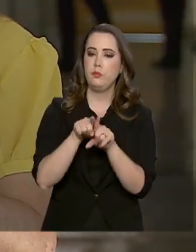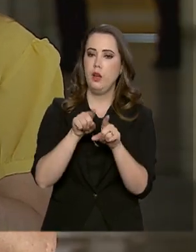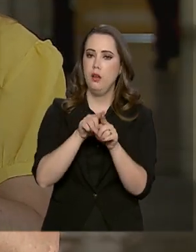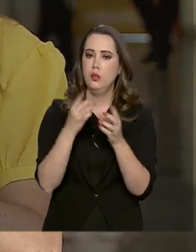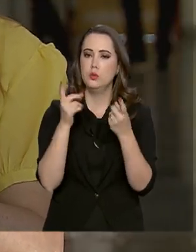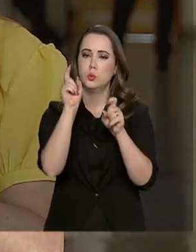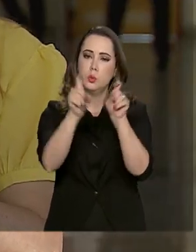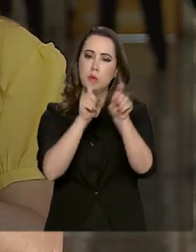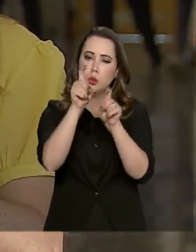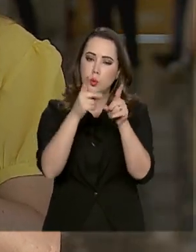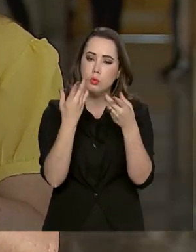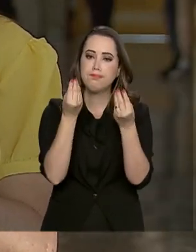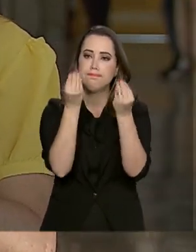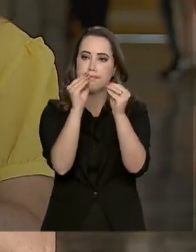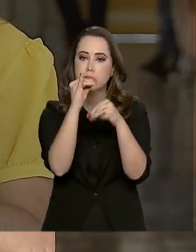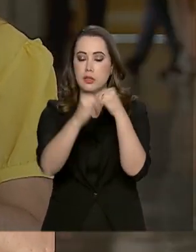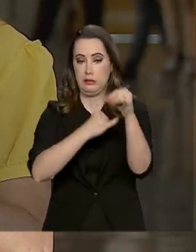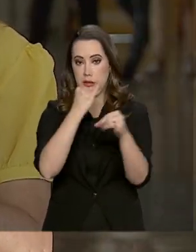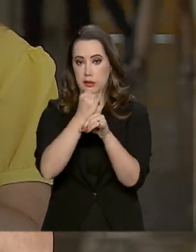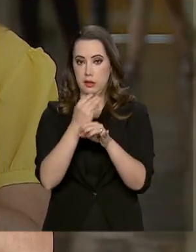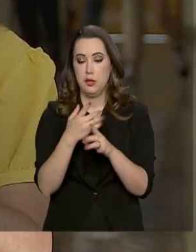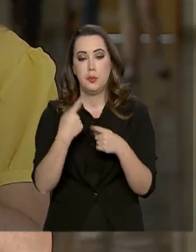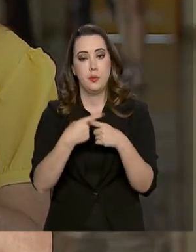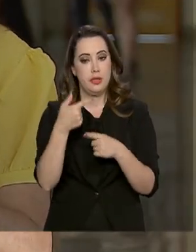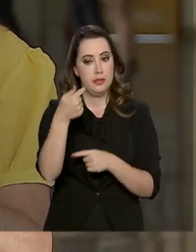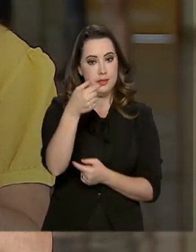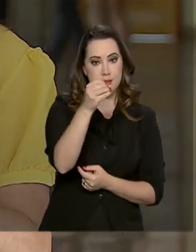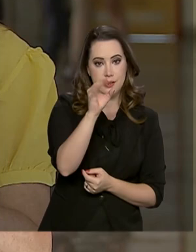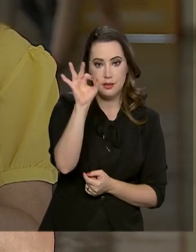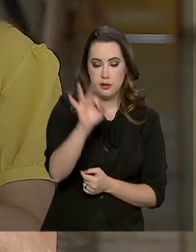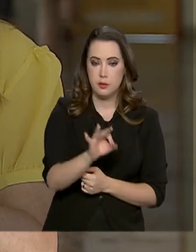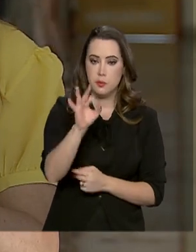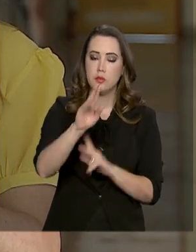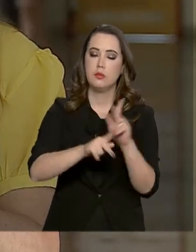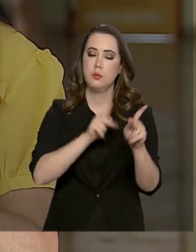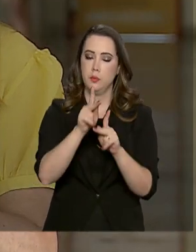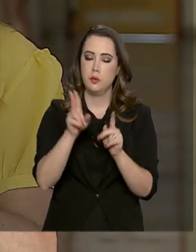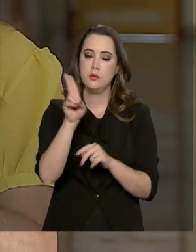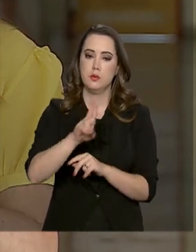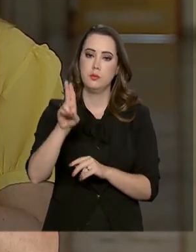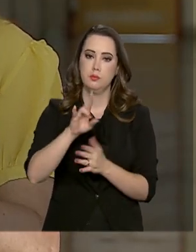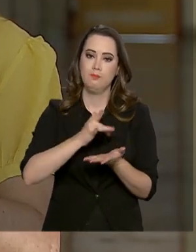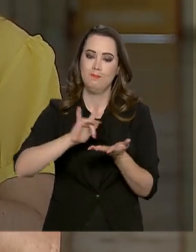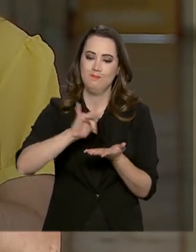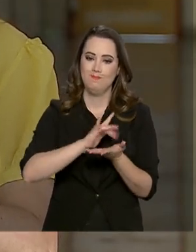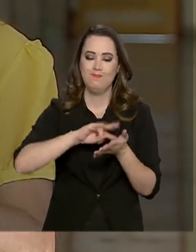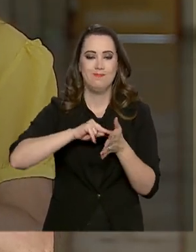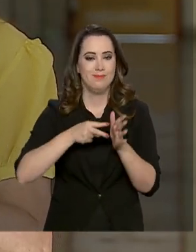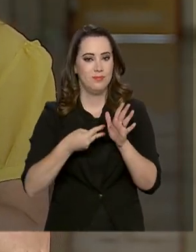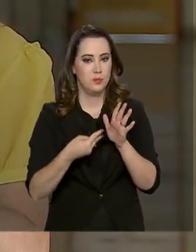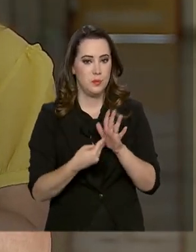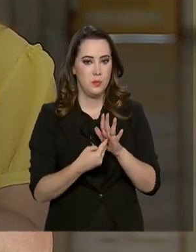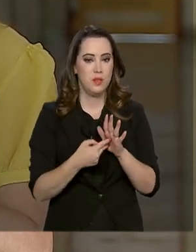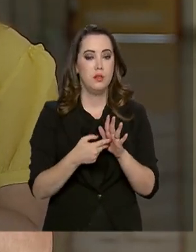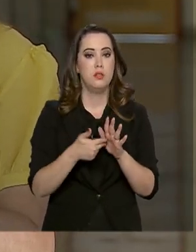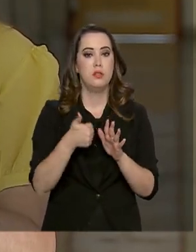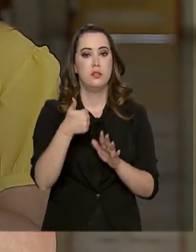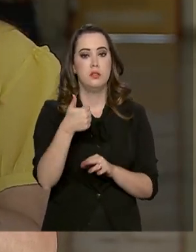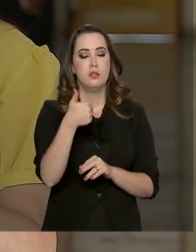conta com o fato de que 70% da população brasileira usa um celular isso significa